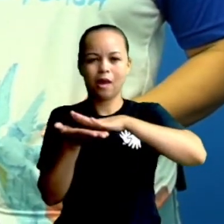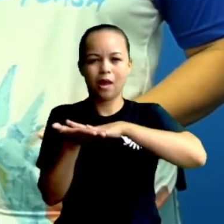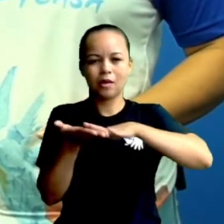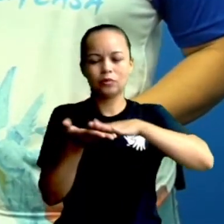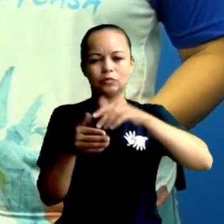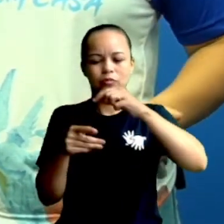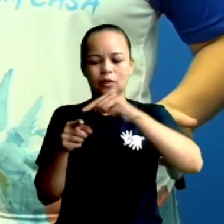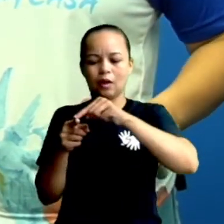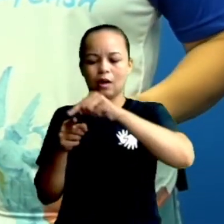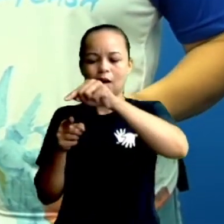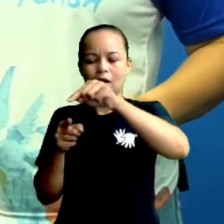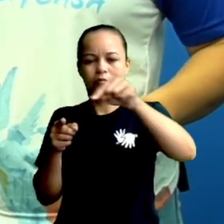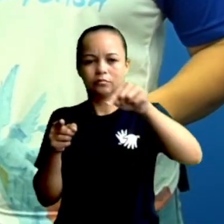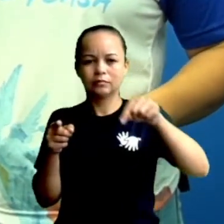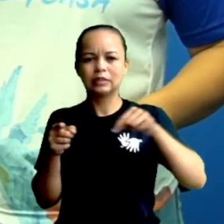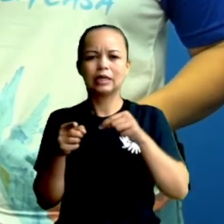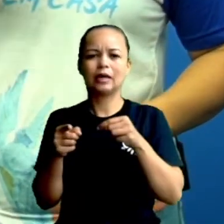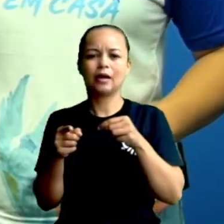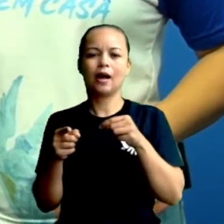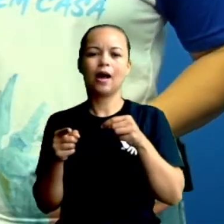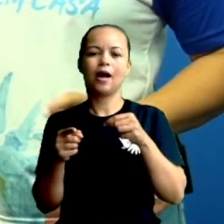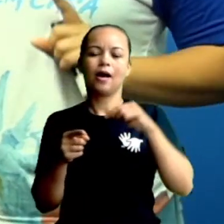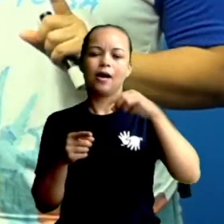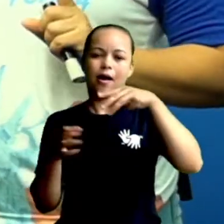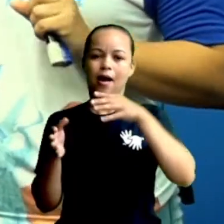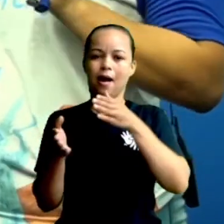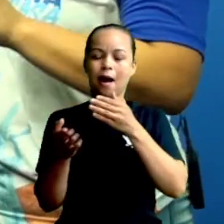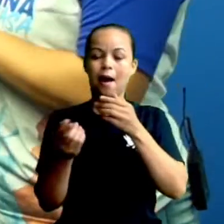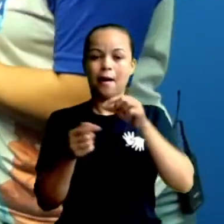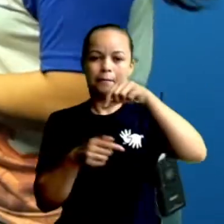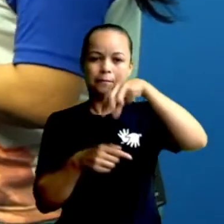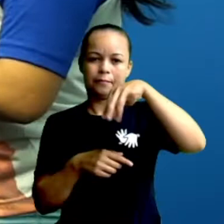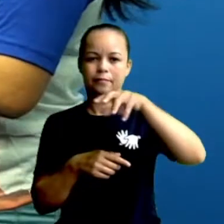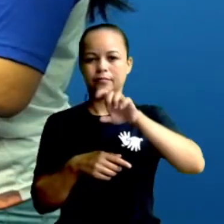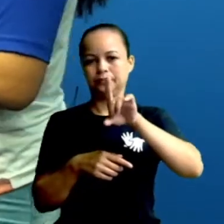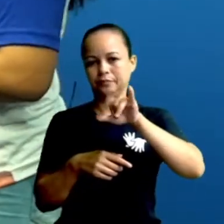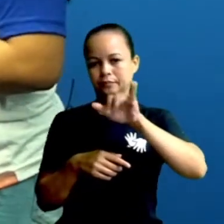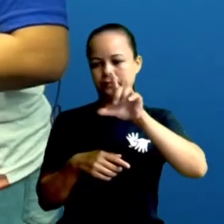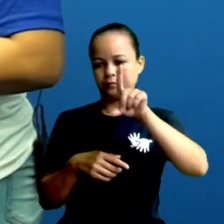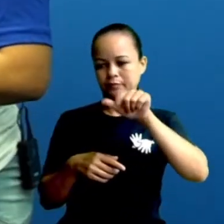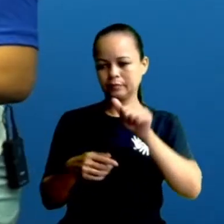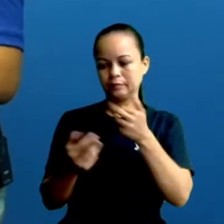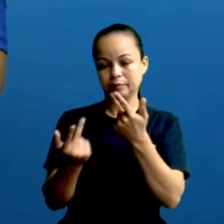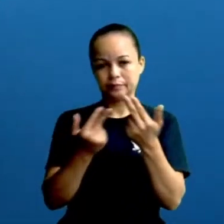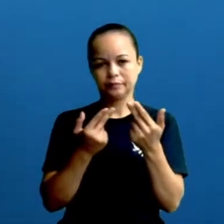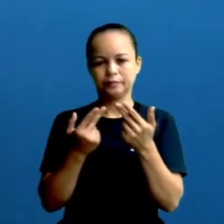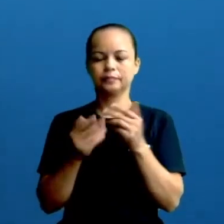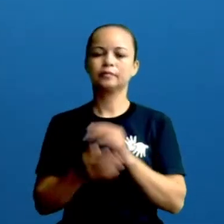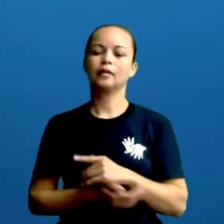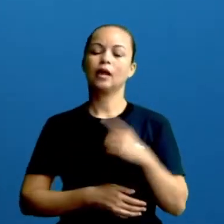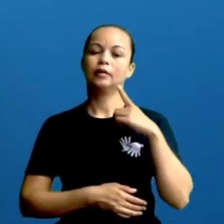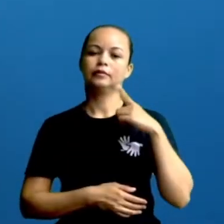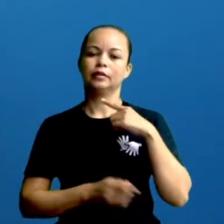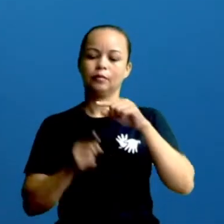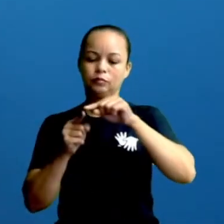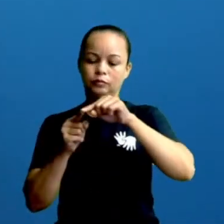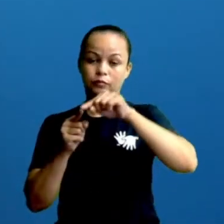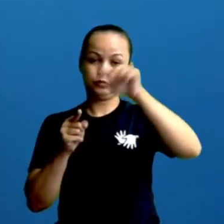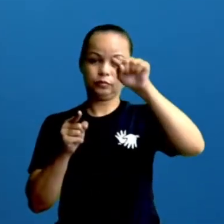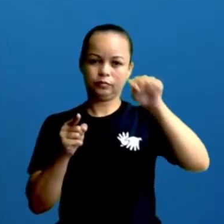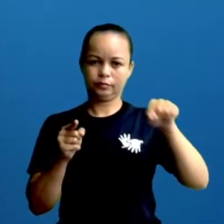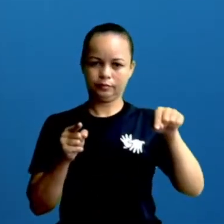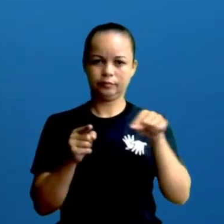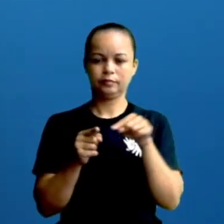a lateral é a mesma medida para todos os lados, tá? Olha aqui, nós temos um triângulo